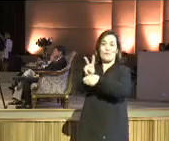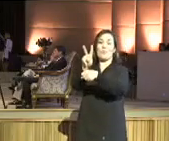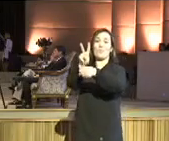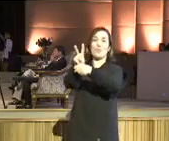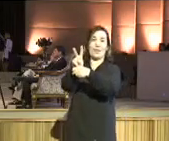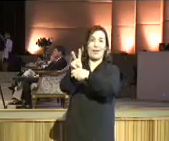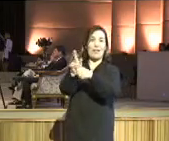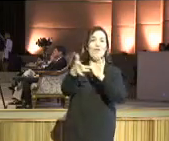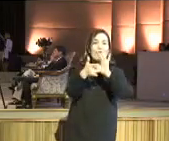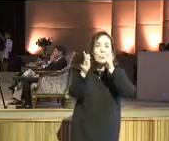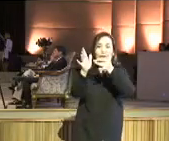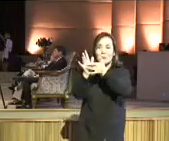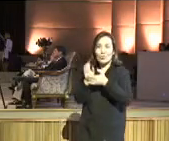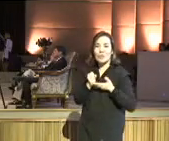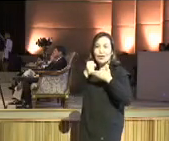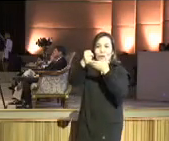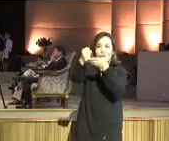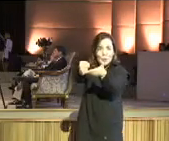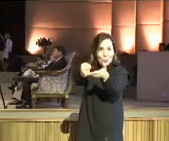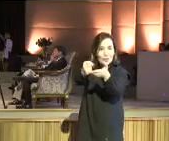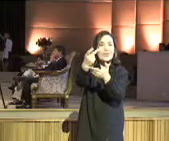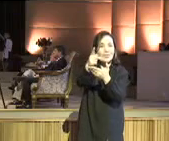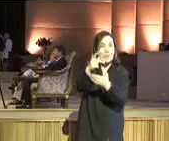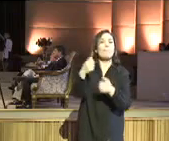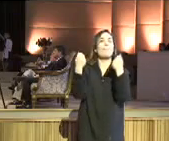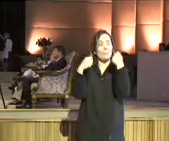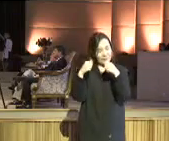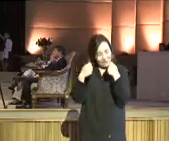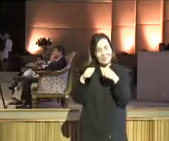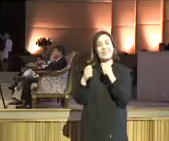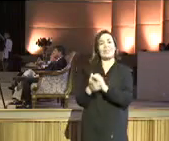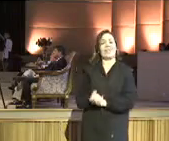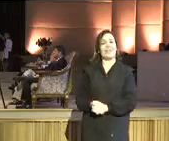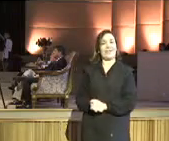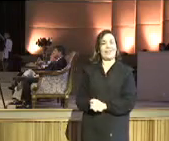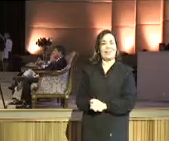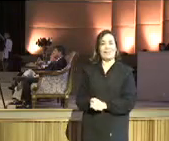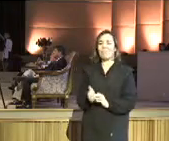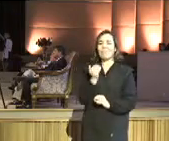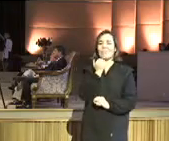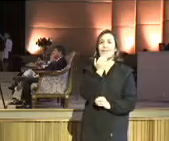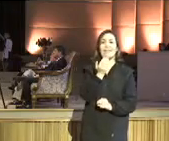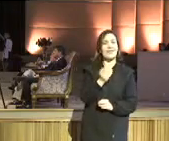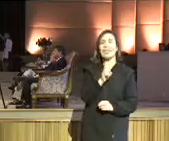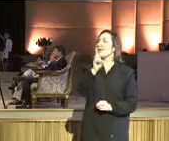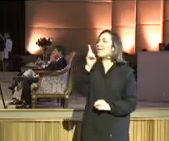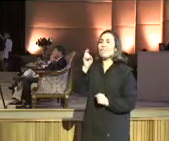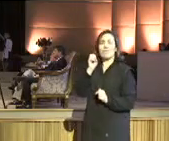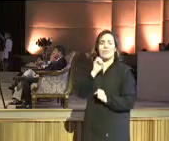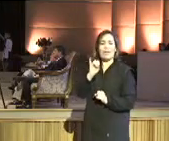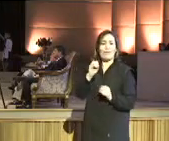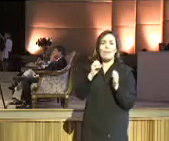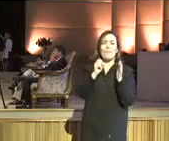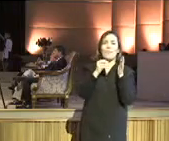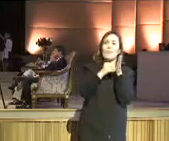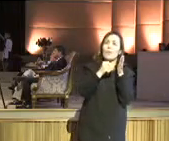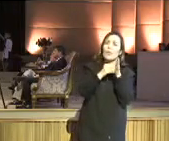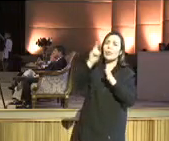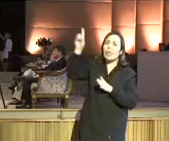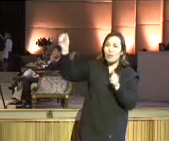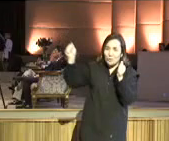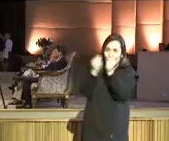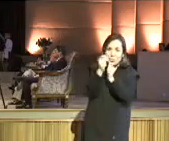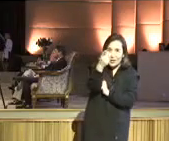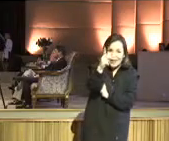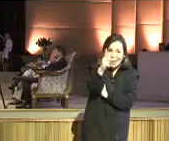suficiente, nem guerreiro hábil o suficiente para enfrentar as demandas da vida, quanto mais as